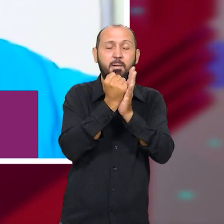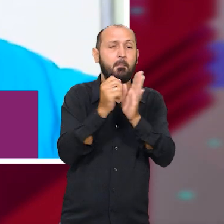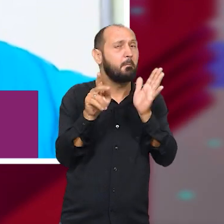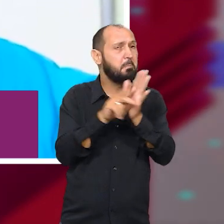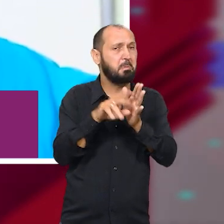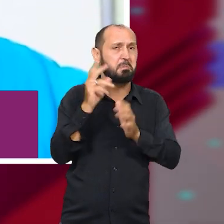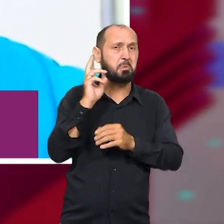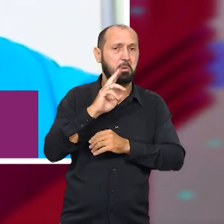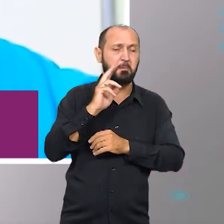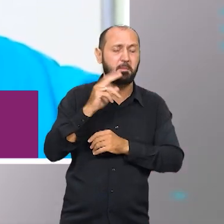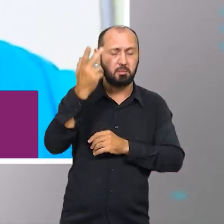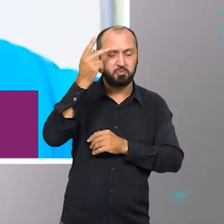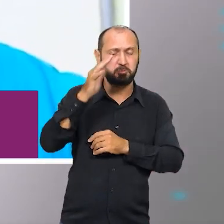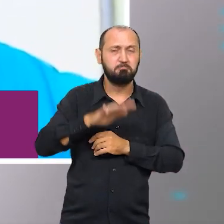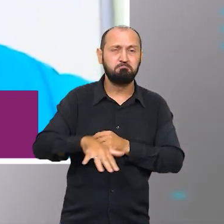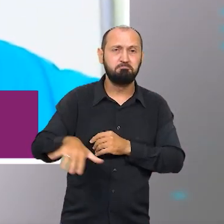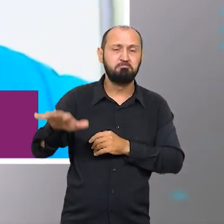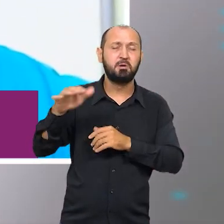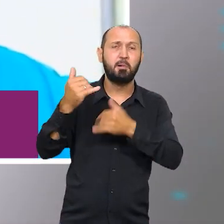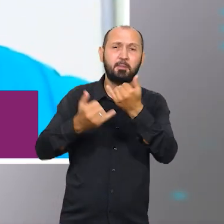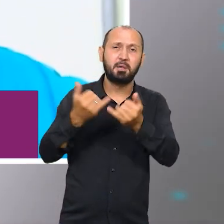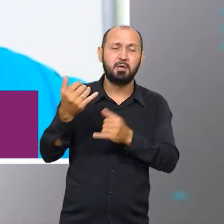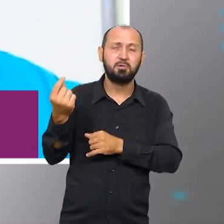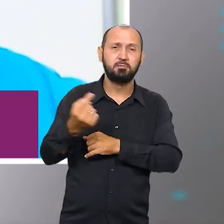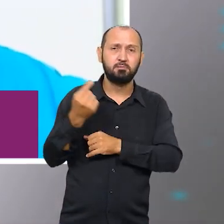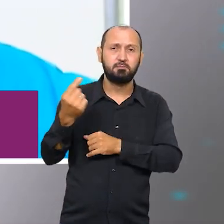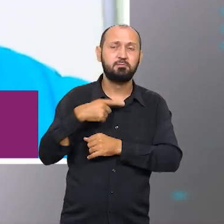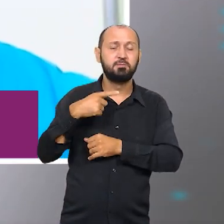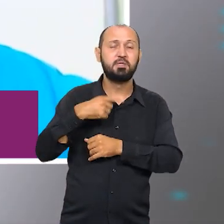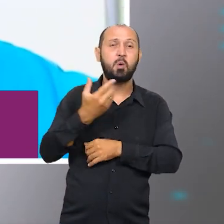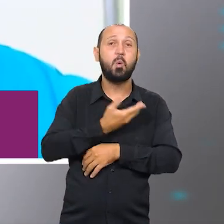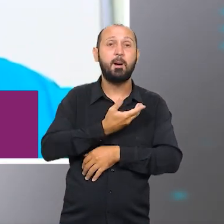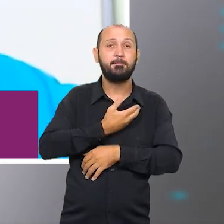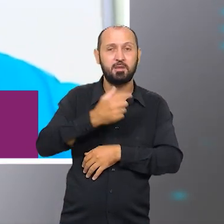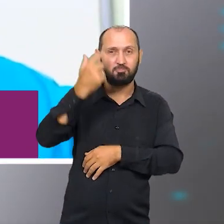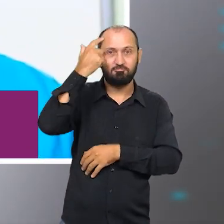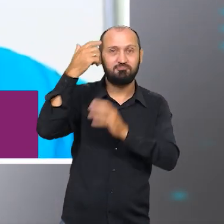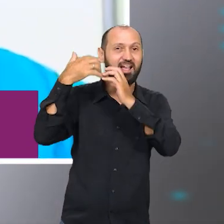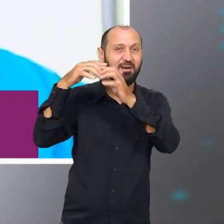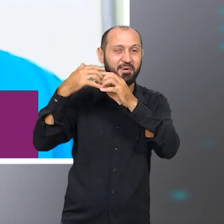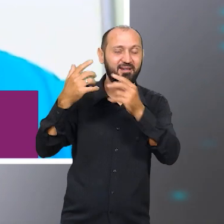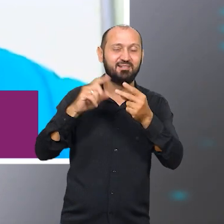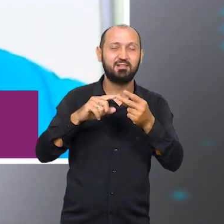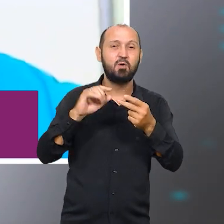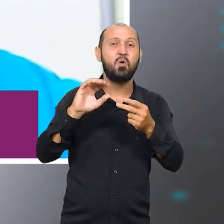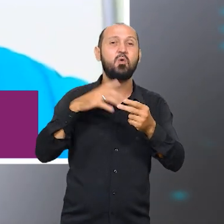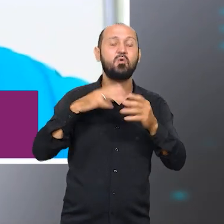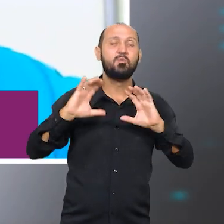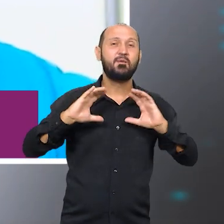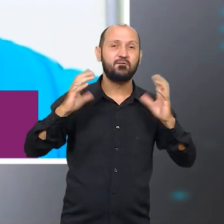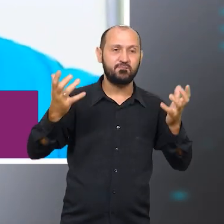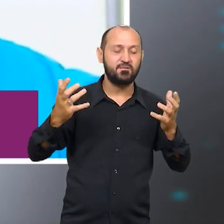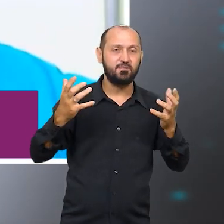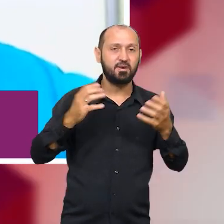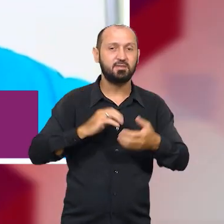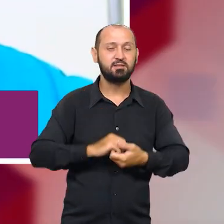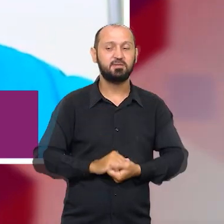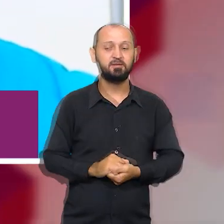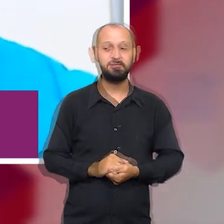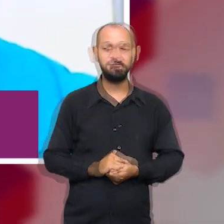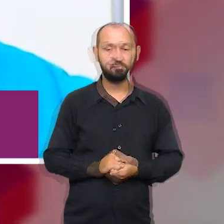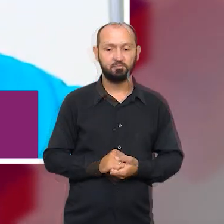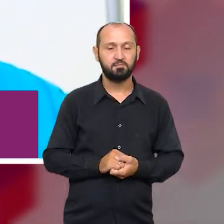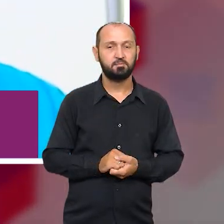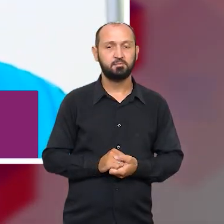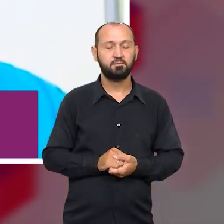são sinais comuns da criança, né, da infância, brincar sozinho, ter esse amigo imaginário, ou, de repente, entrar numa festa de aniversário e já